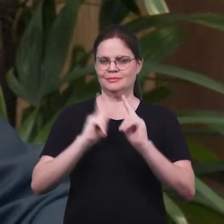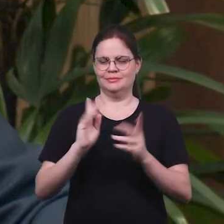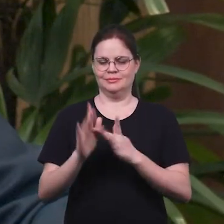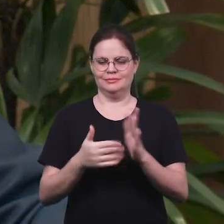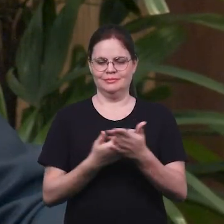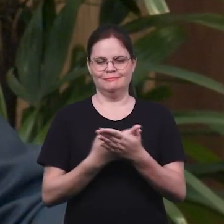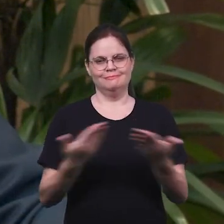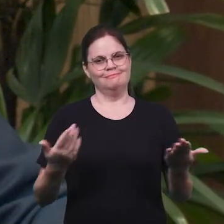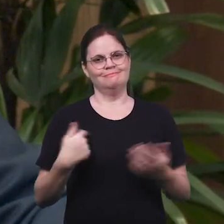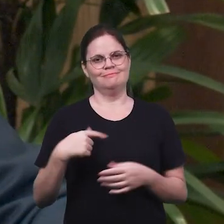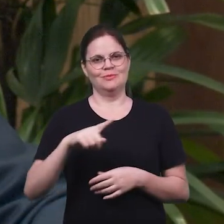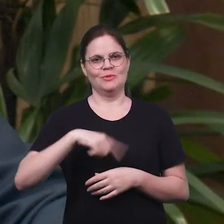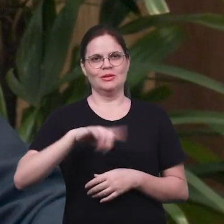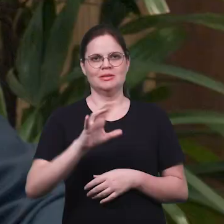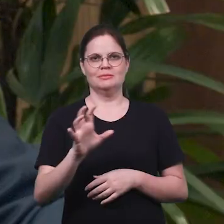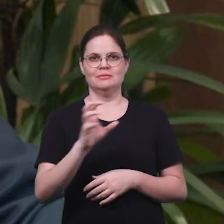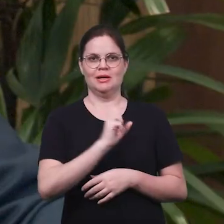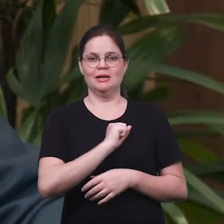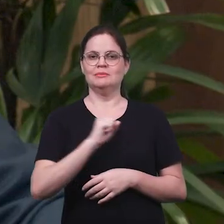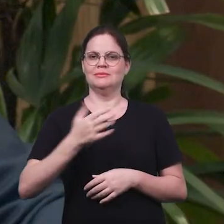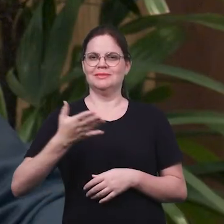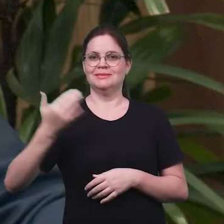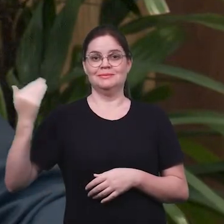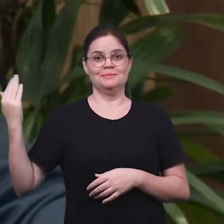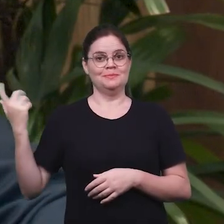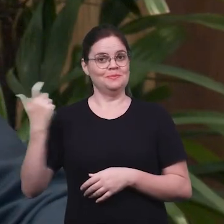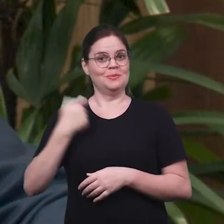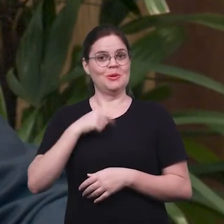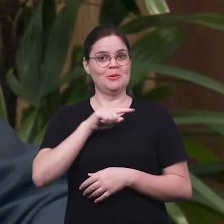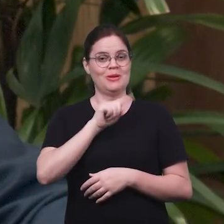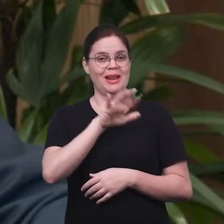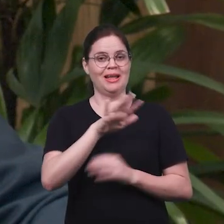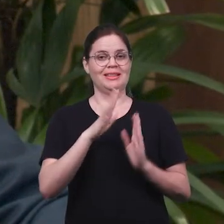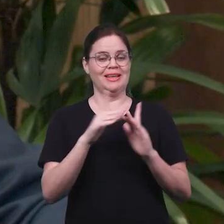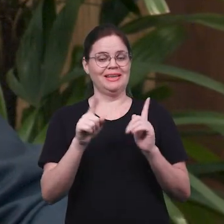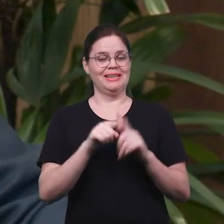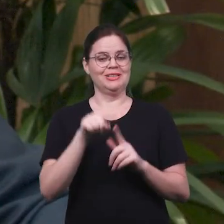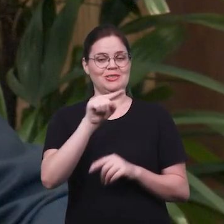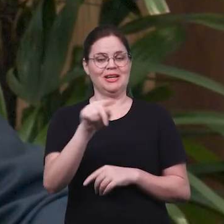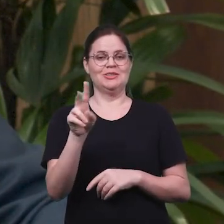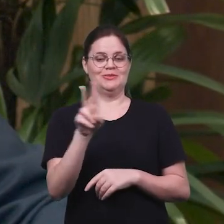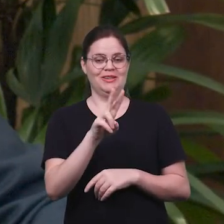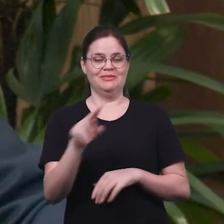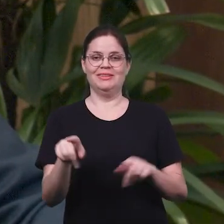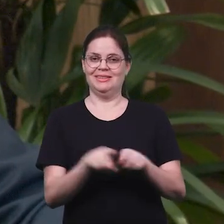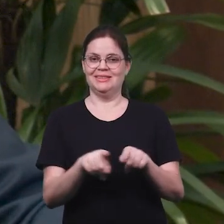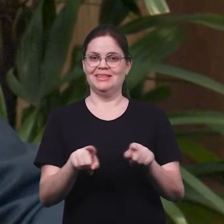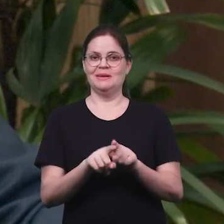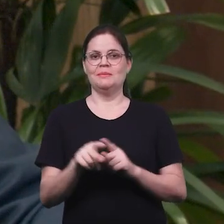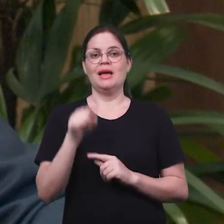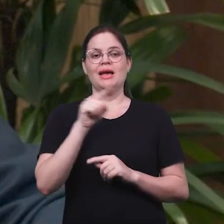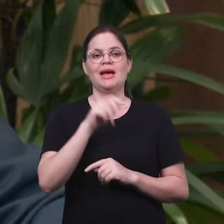Senhor, uma querida nossa da minha época de Guaranhuns. Irmã Lúcia Bueno, ela é a mãe do